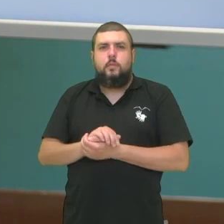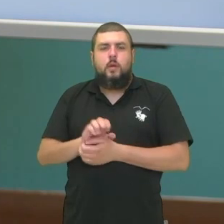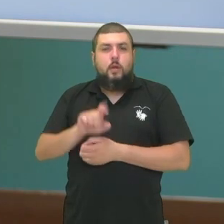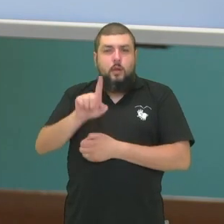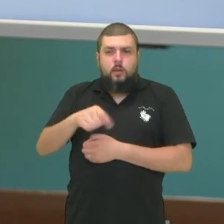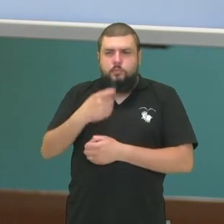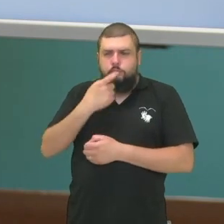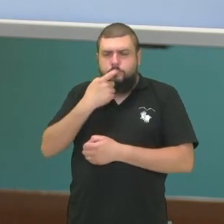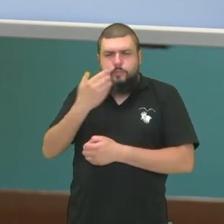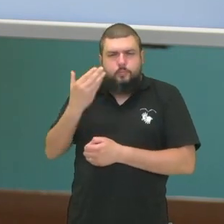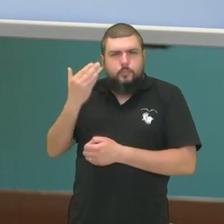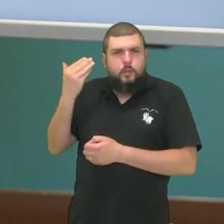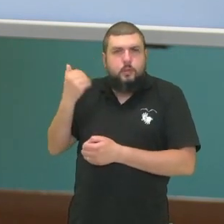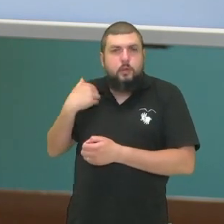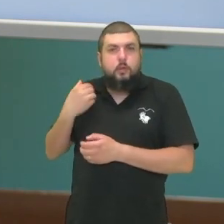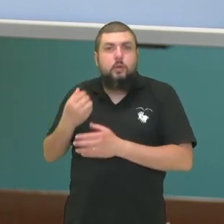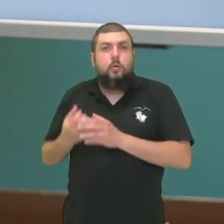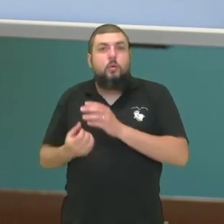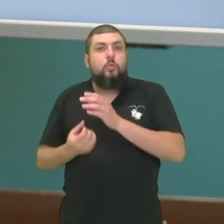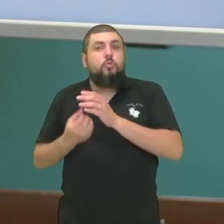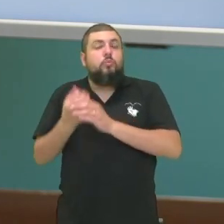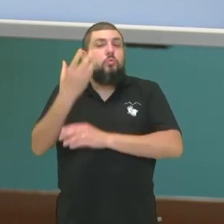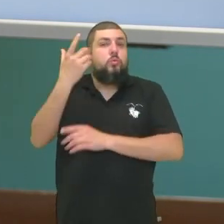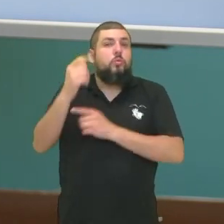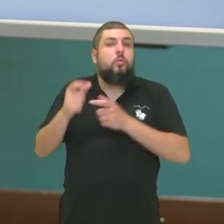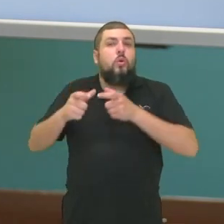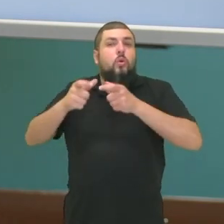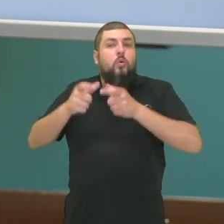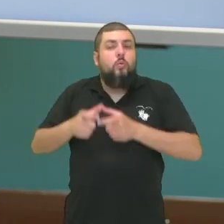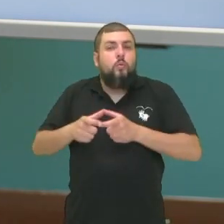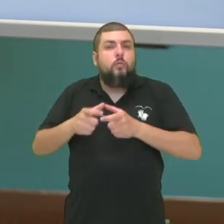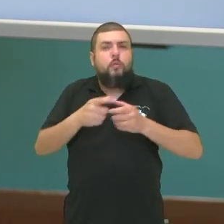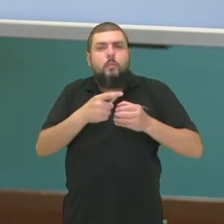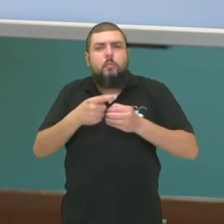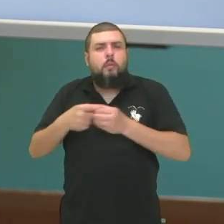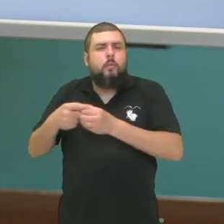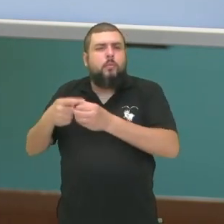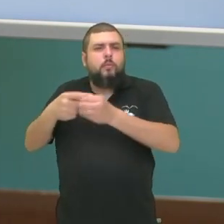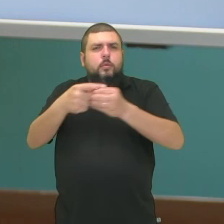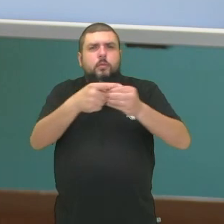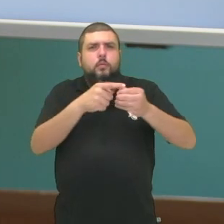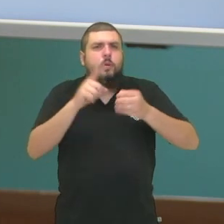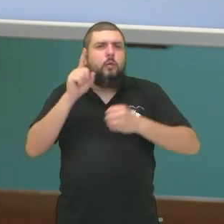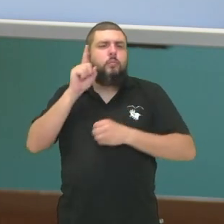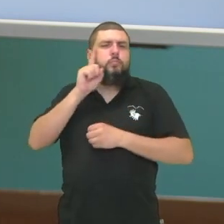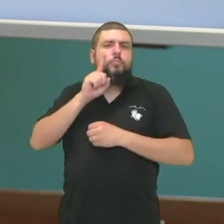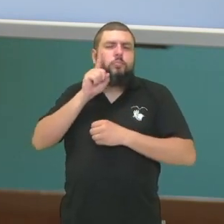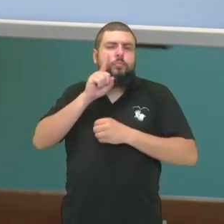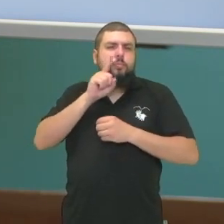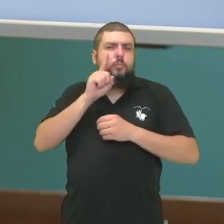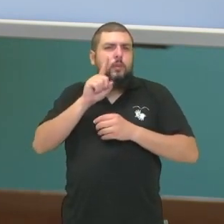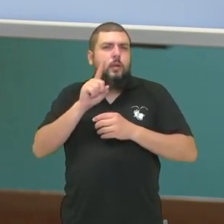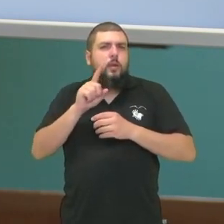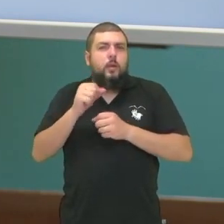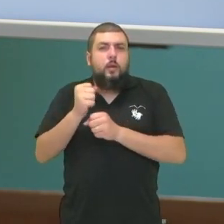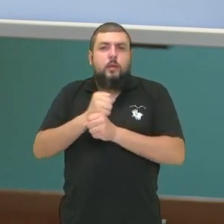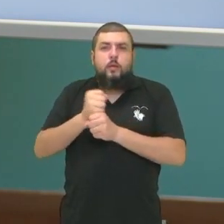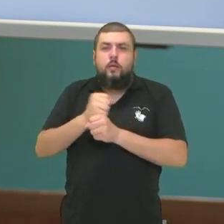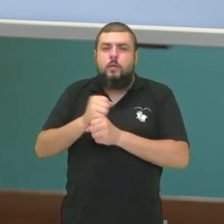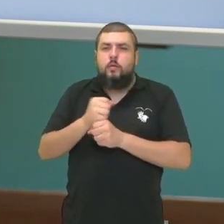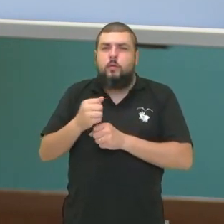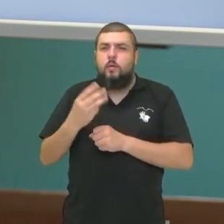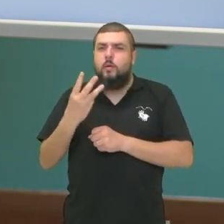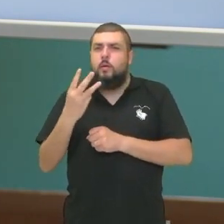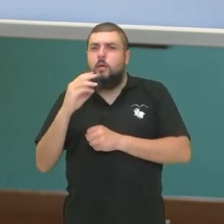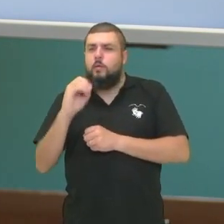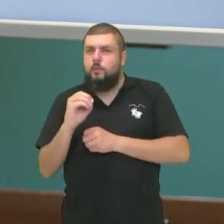que teve origem nos guetos das grandes cidades norte-americanas nos anos 30 e que atualmente